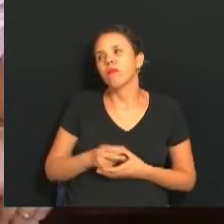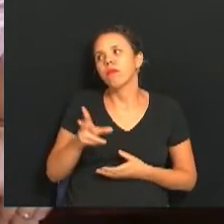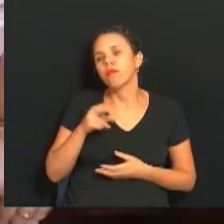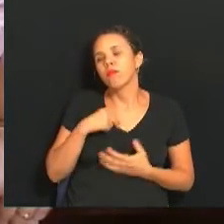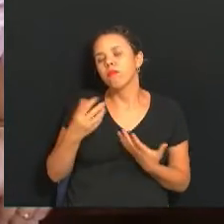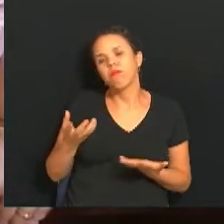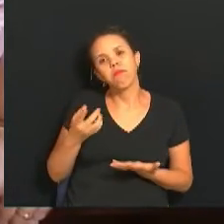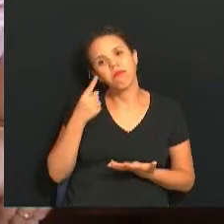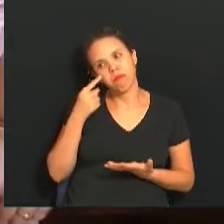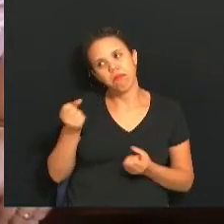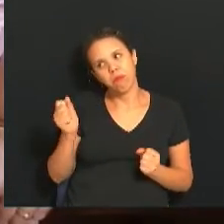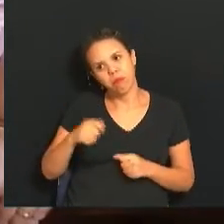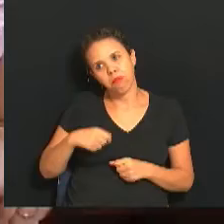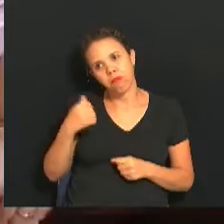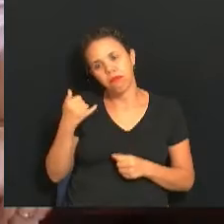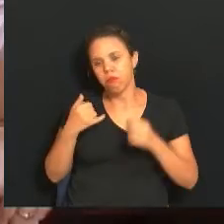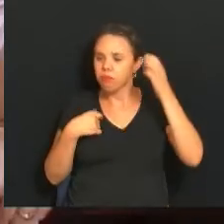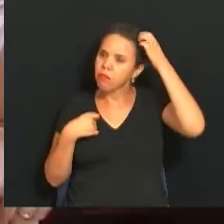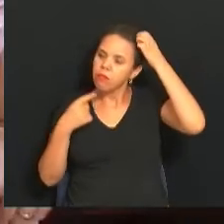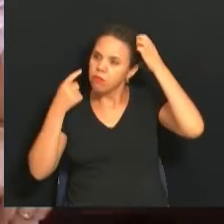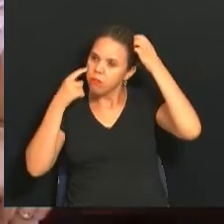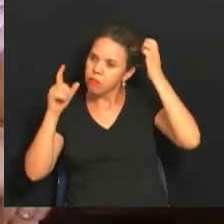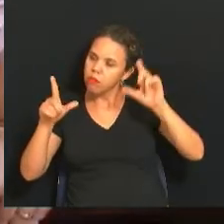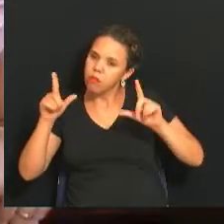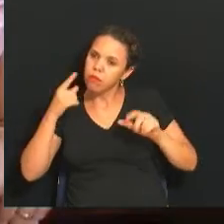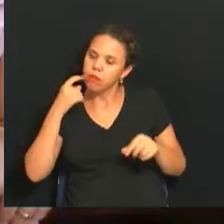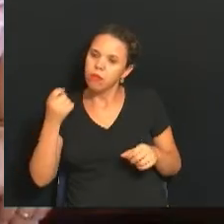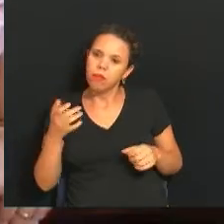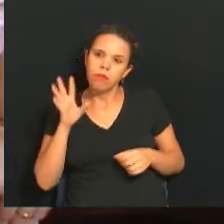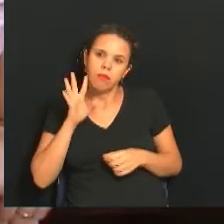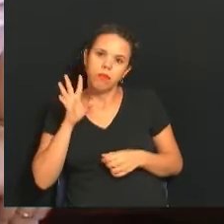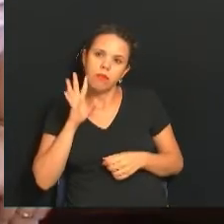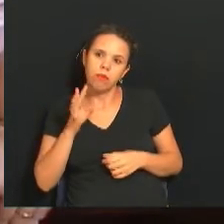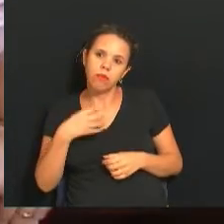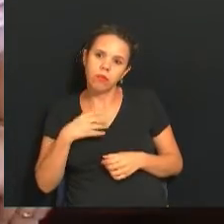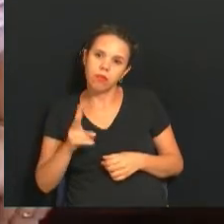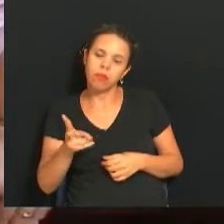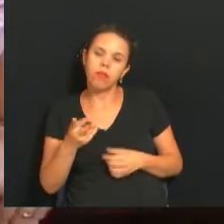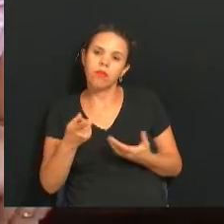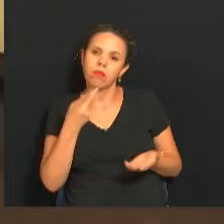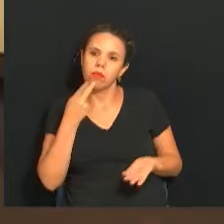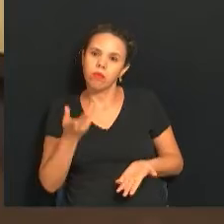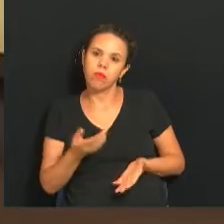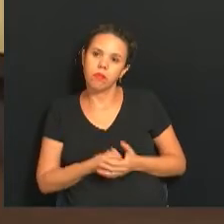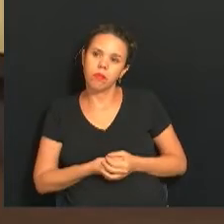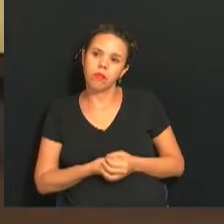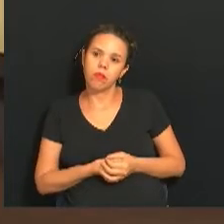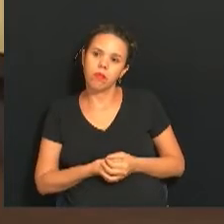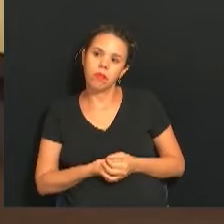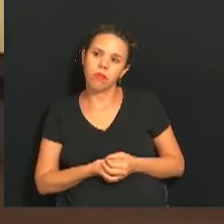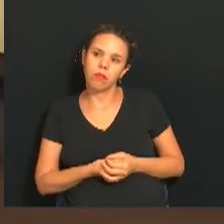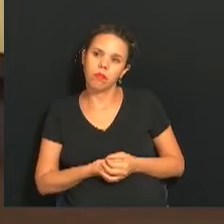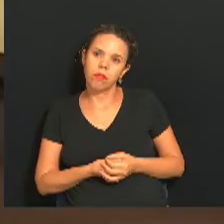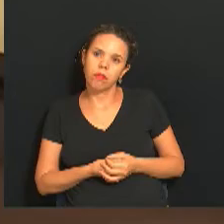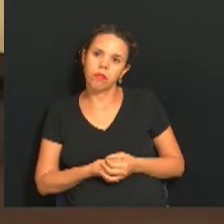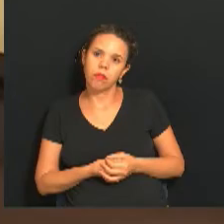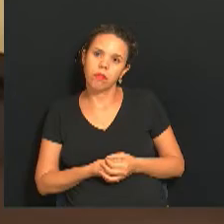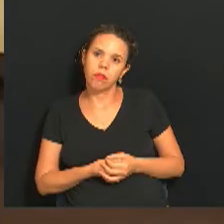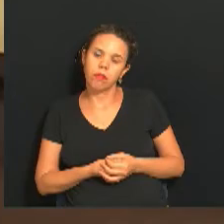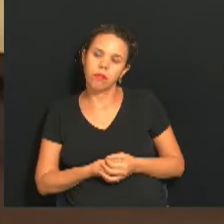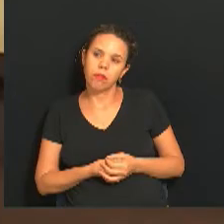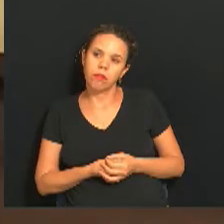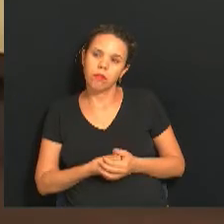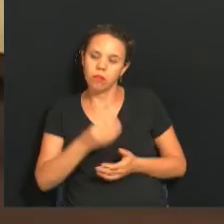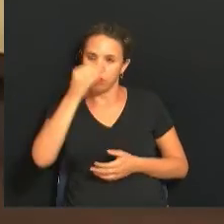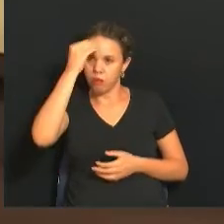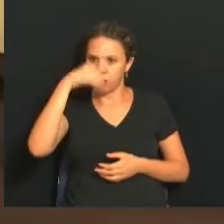olha a Deli lá falando sobre o assunto, me interessei, achei bacana, quero seguir, o que você pode falar para esse pessoal? Olha, eu digo que não desista dos